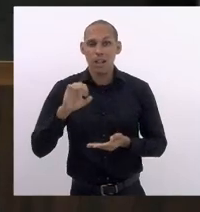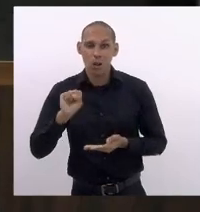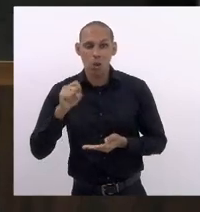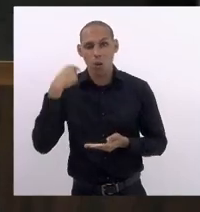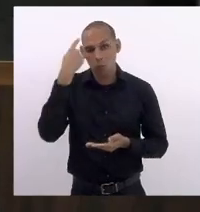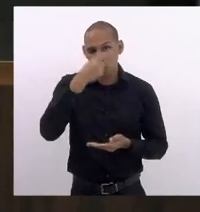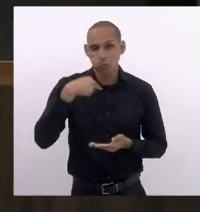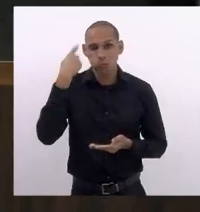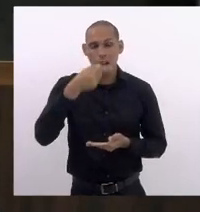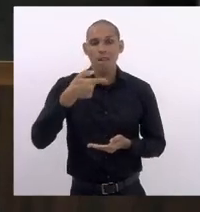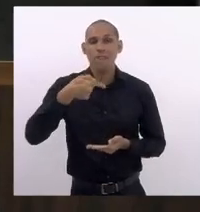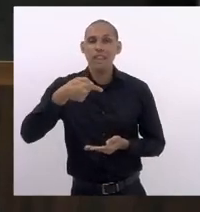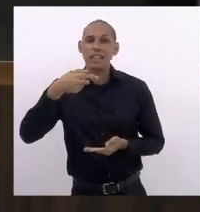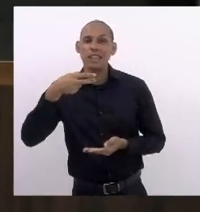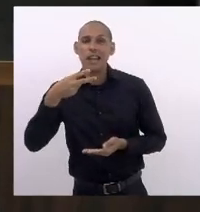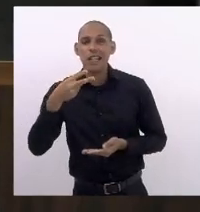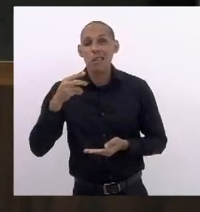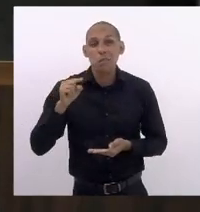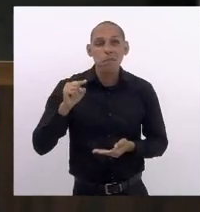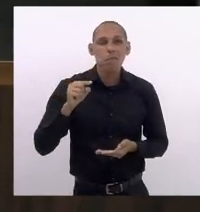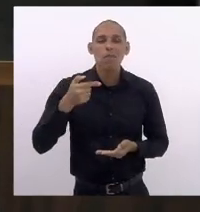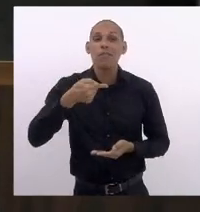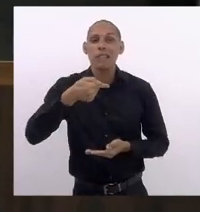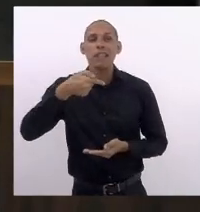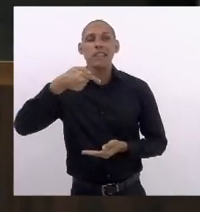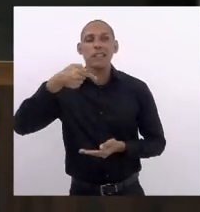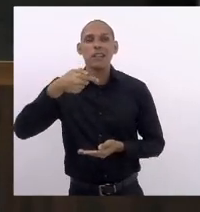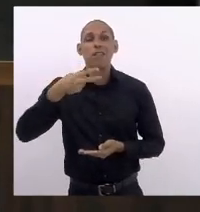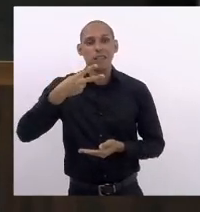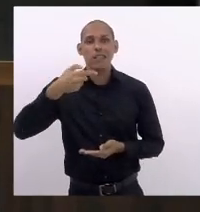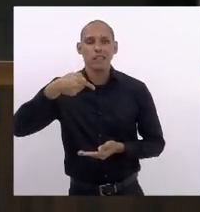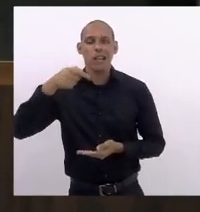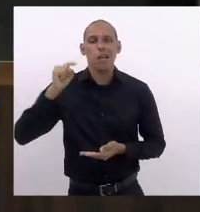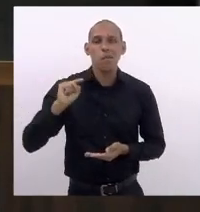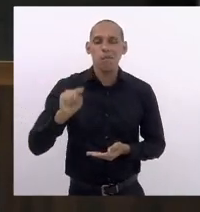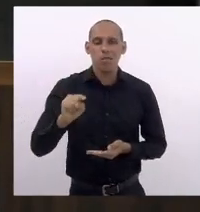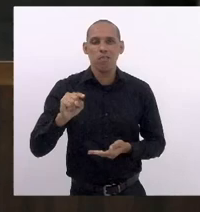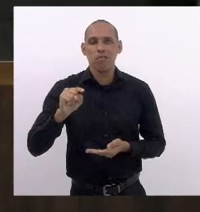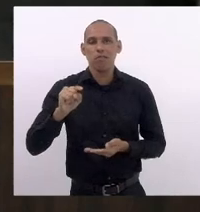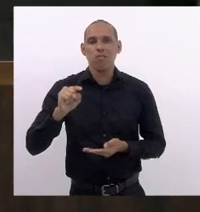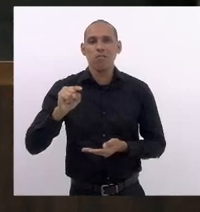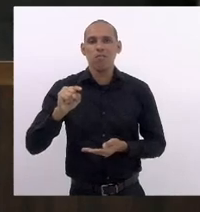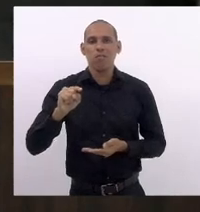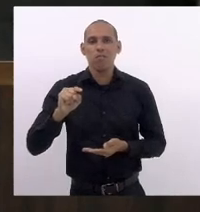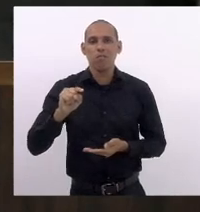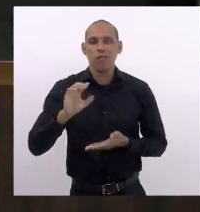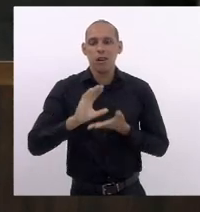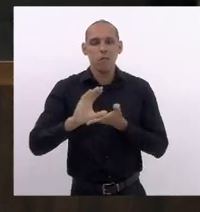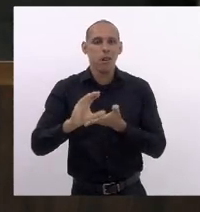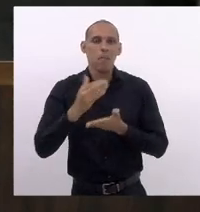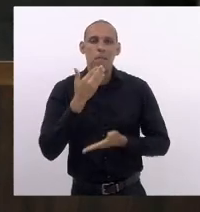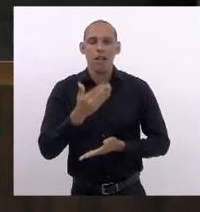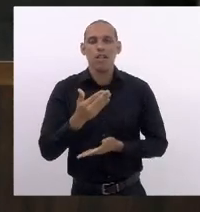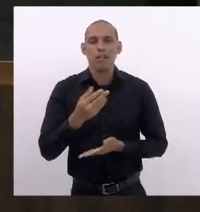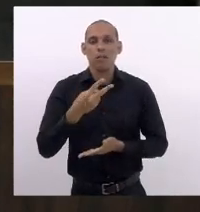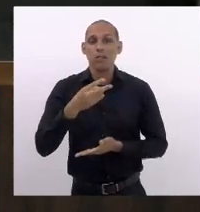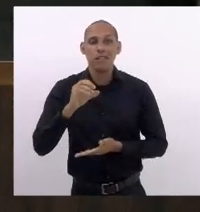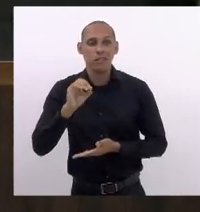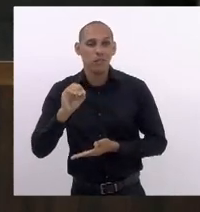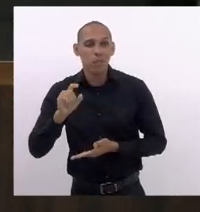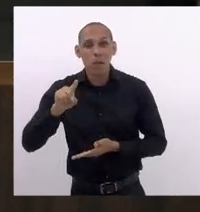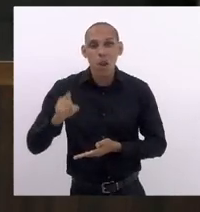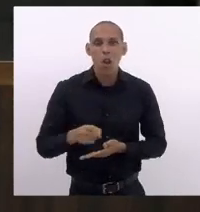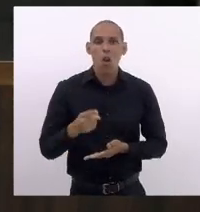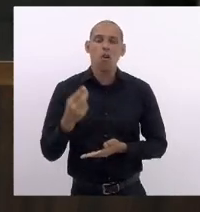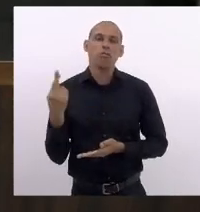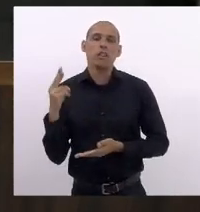27 mil se inscreveram para tomar um empréstimo. Já foi concedido até dezembro mais de 200 milhões de reais. E é verdade, se a